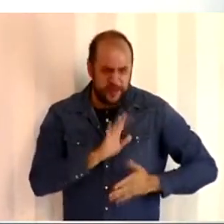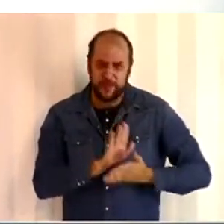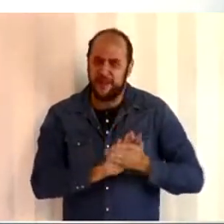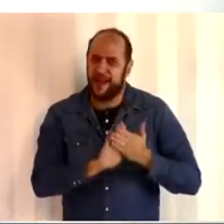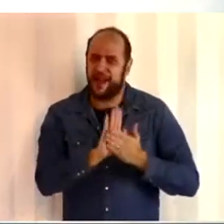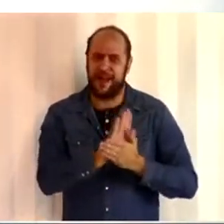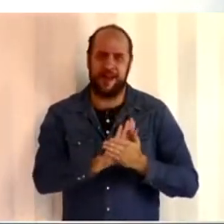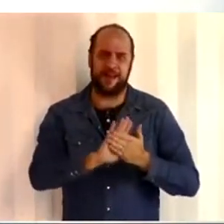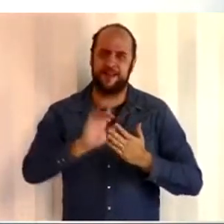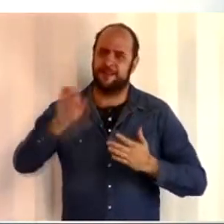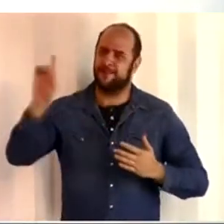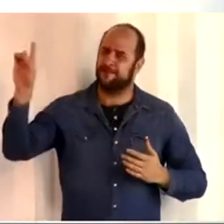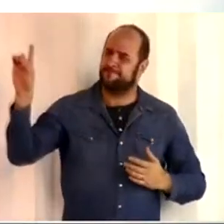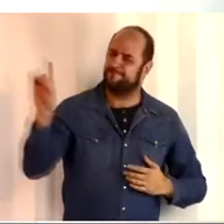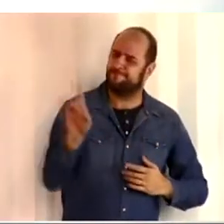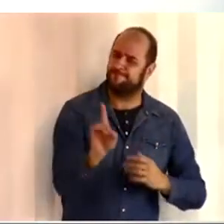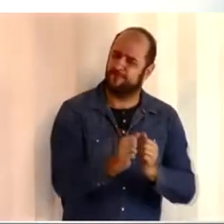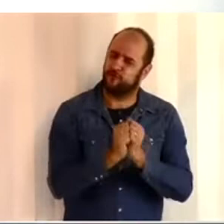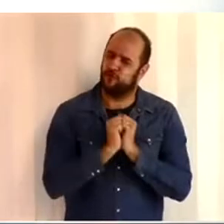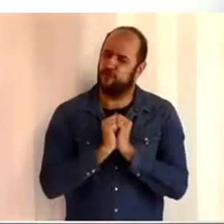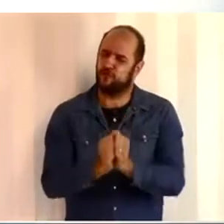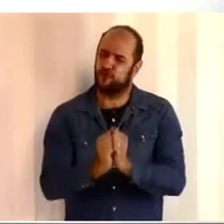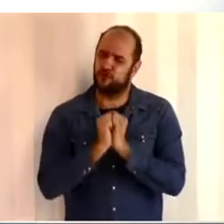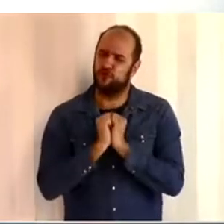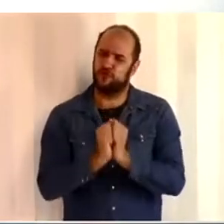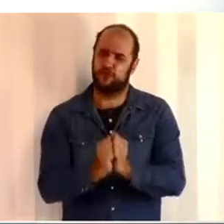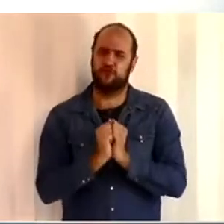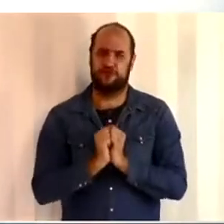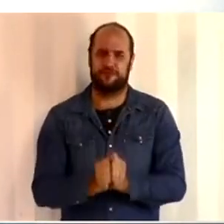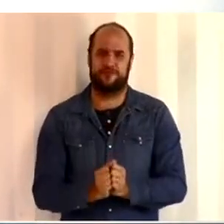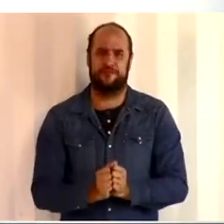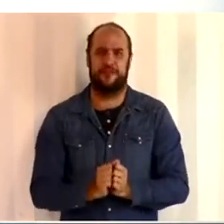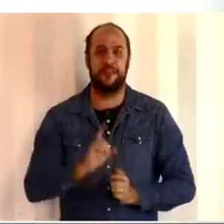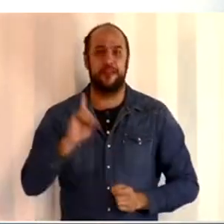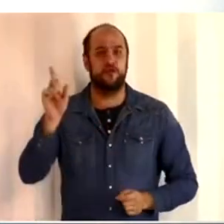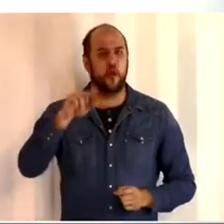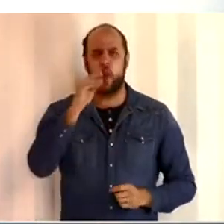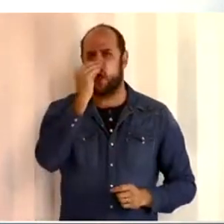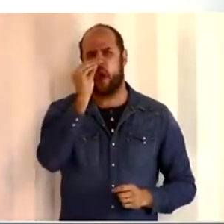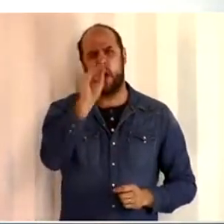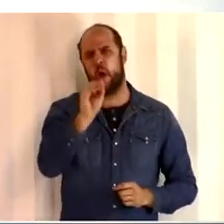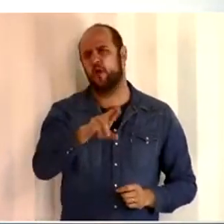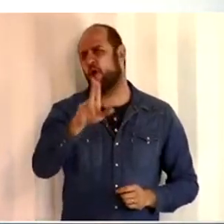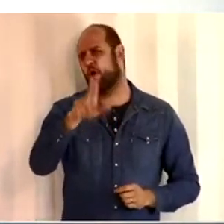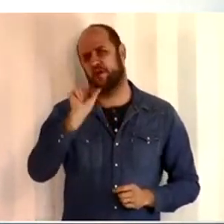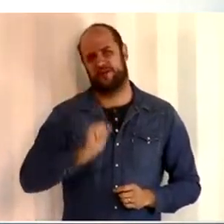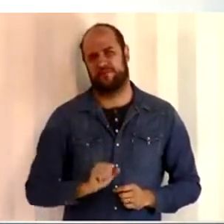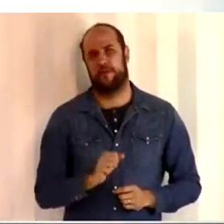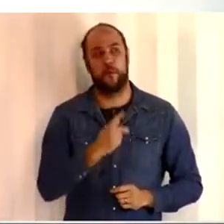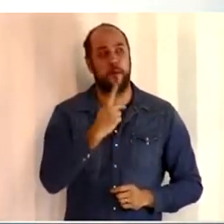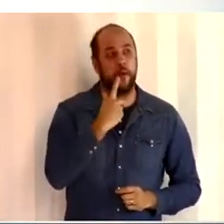eu contigo sempre serei. Nunca te desampararei. Ainda que o seu pai e a sua mãe